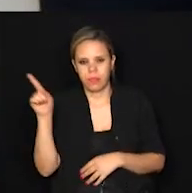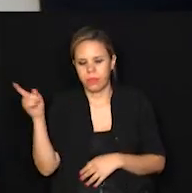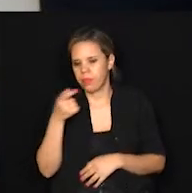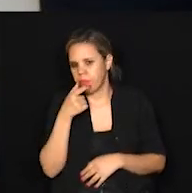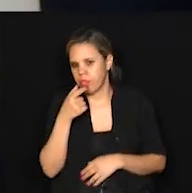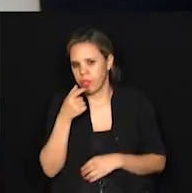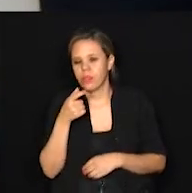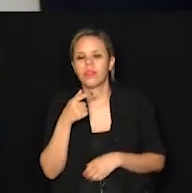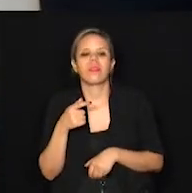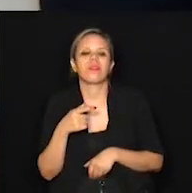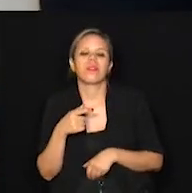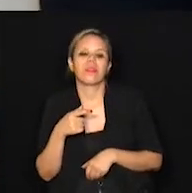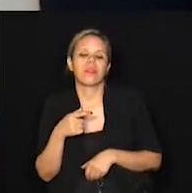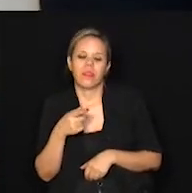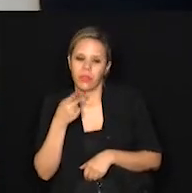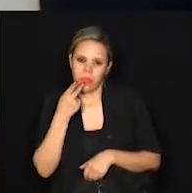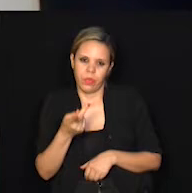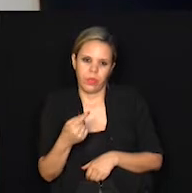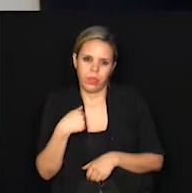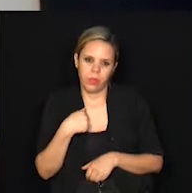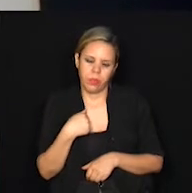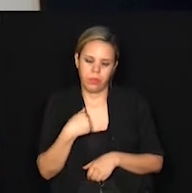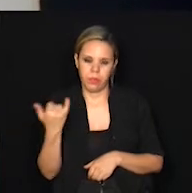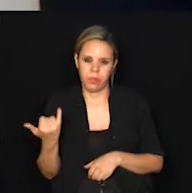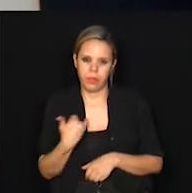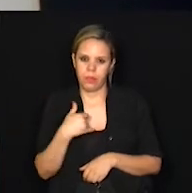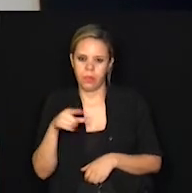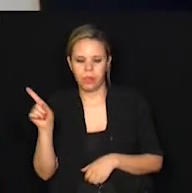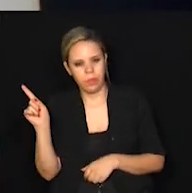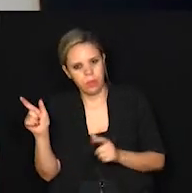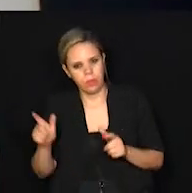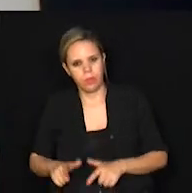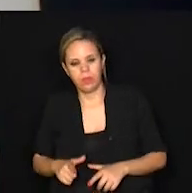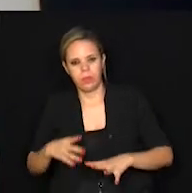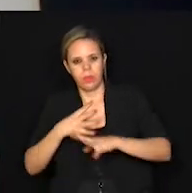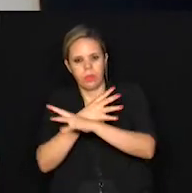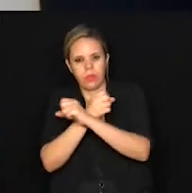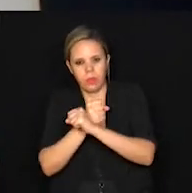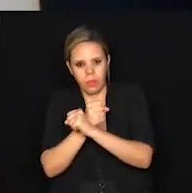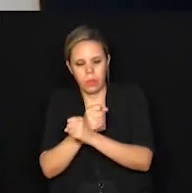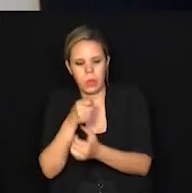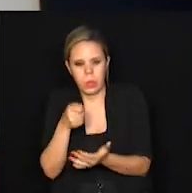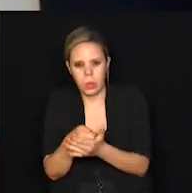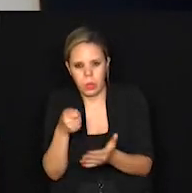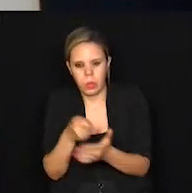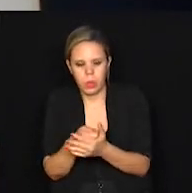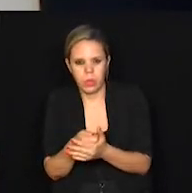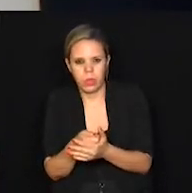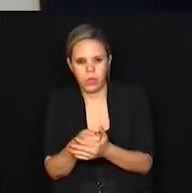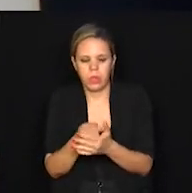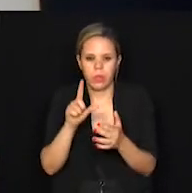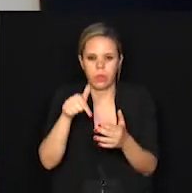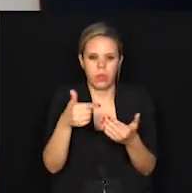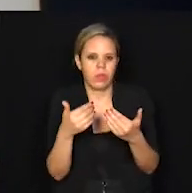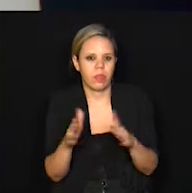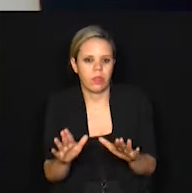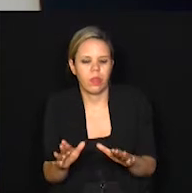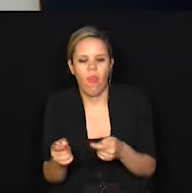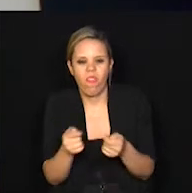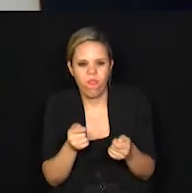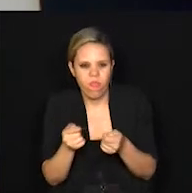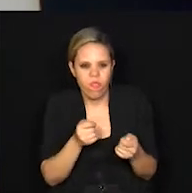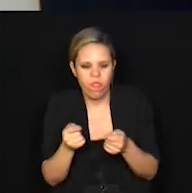em casa, de famílias que são mais vulneráveis, naqueles casos em que o pai e a mãe saem